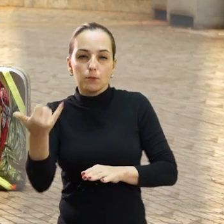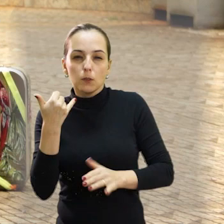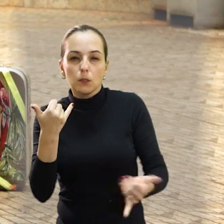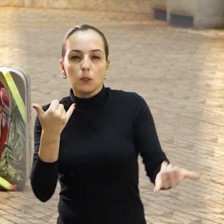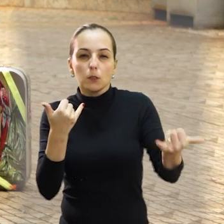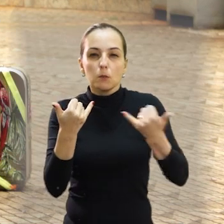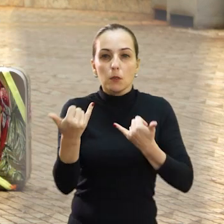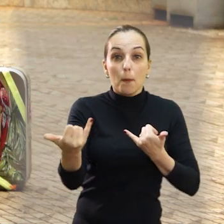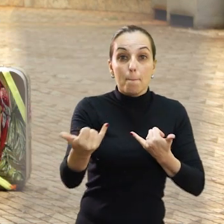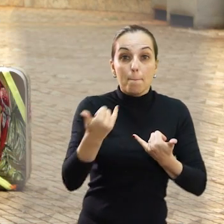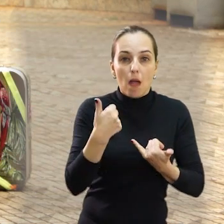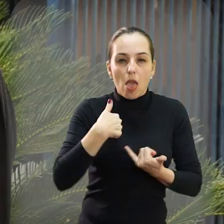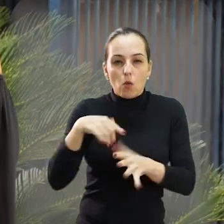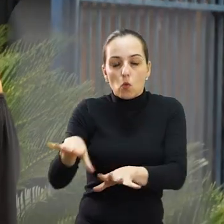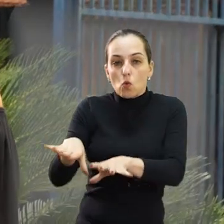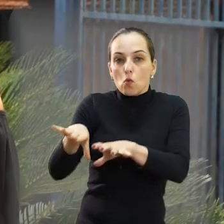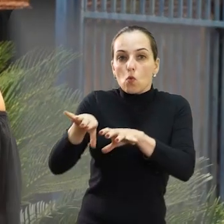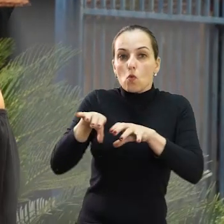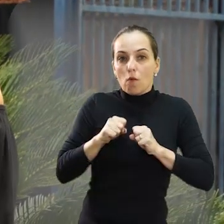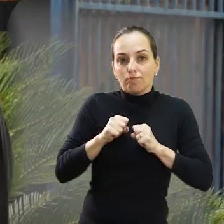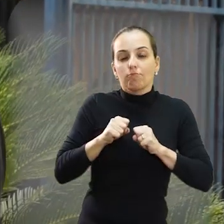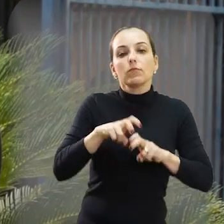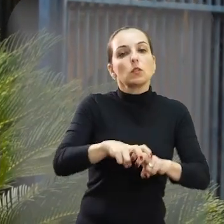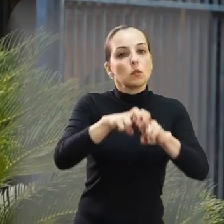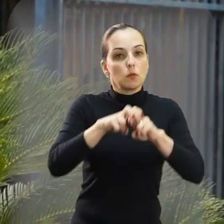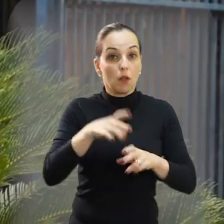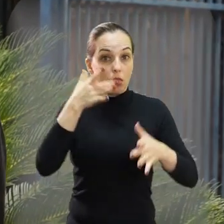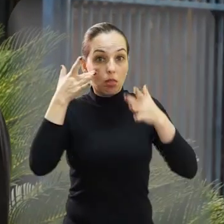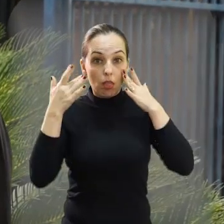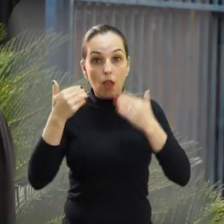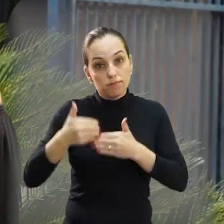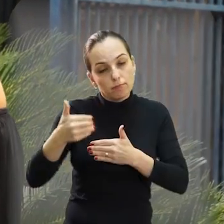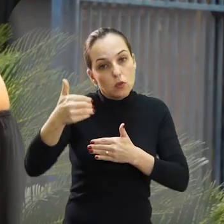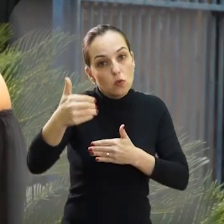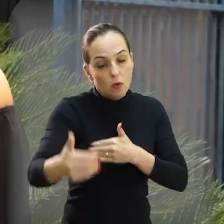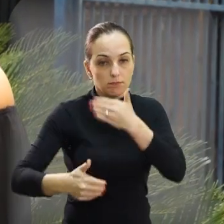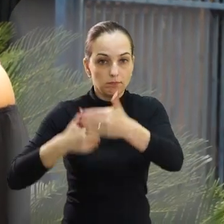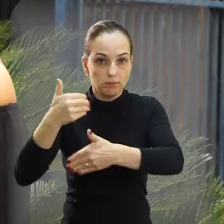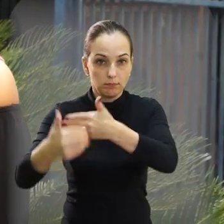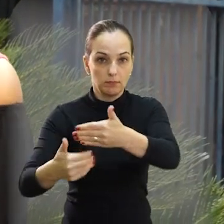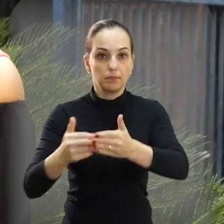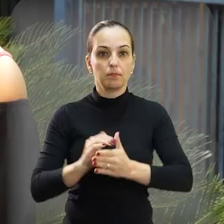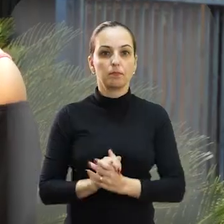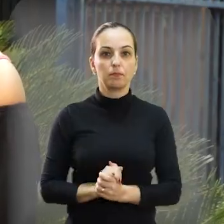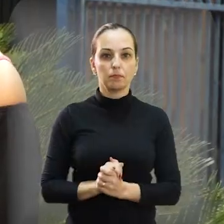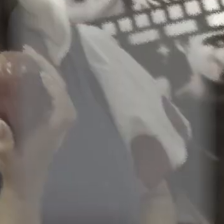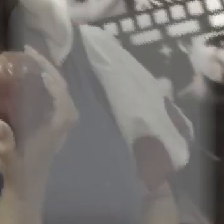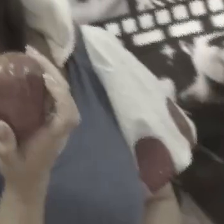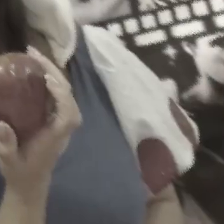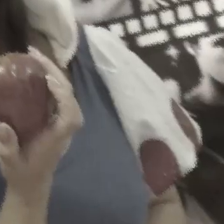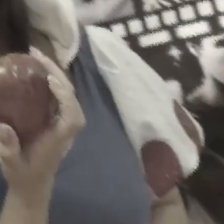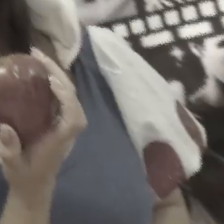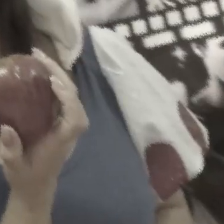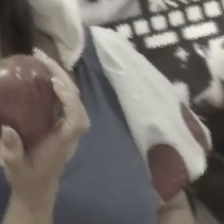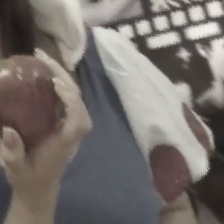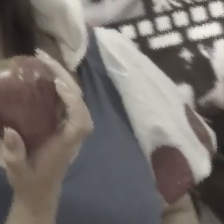gostei do teatro, mas aquilo fez com que dentro de mim eu não parasse, e eu continuo até hoje.